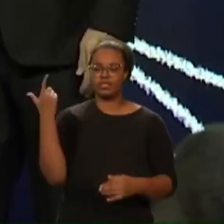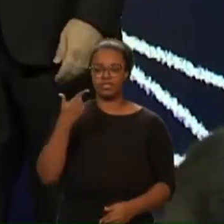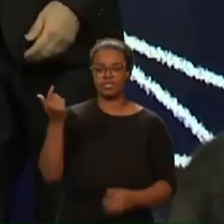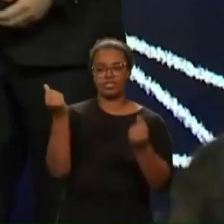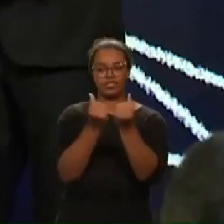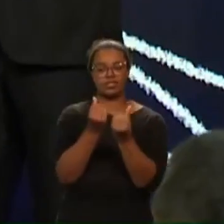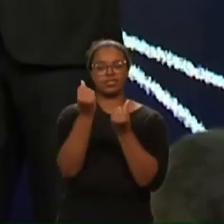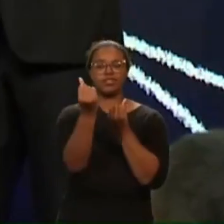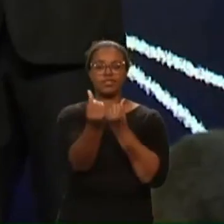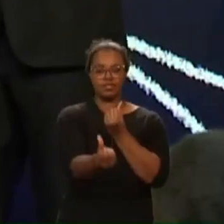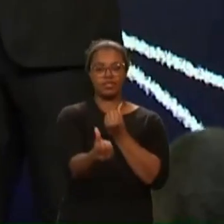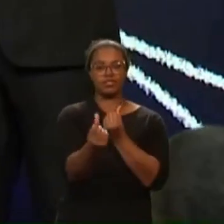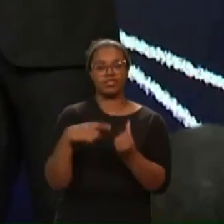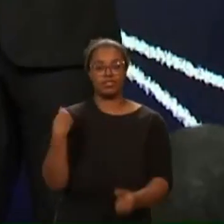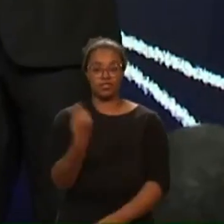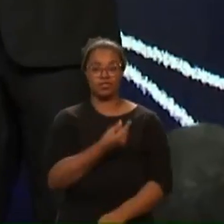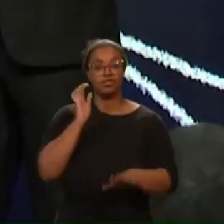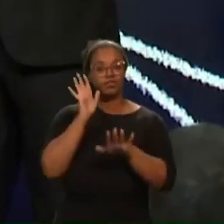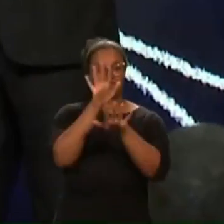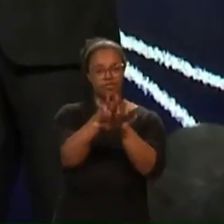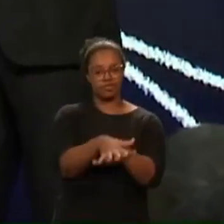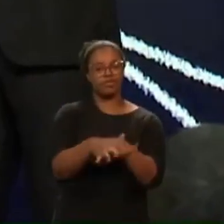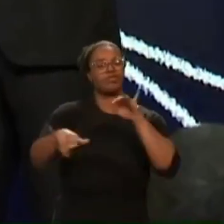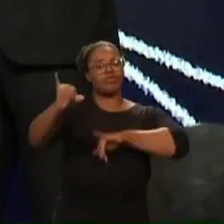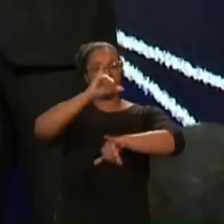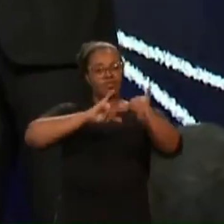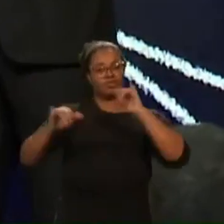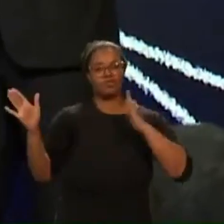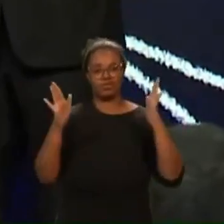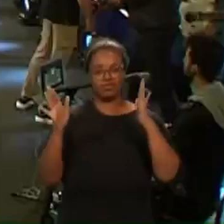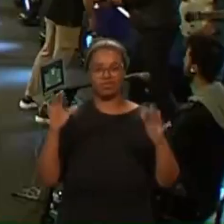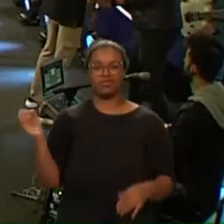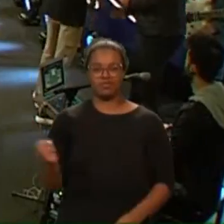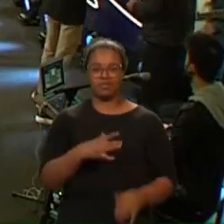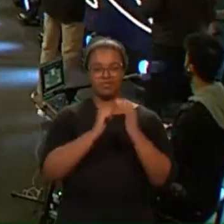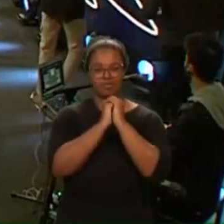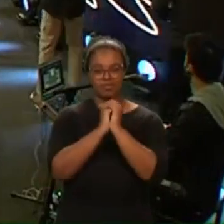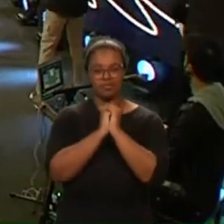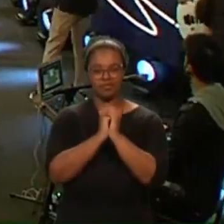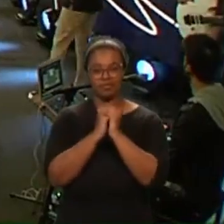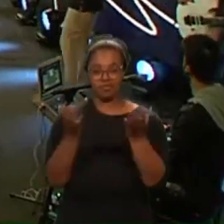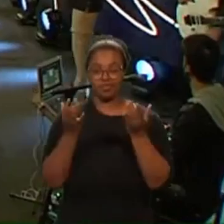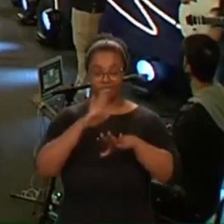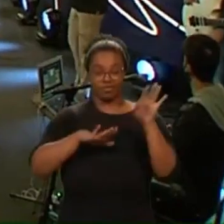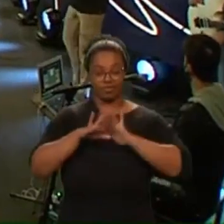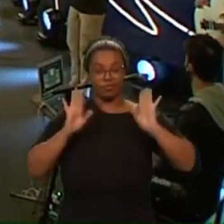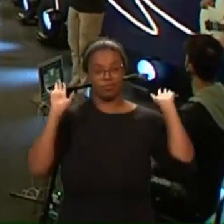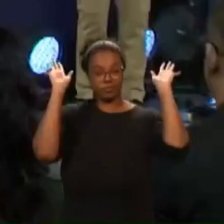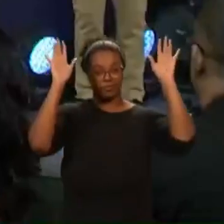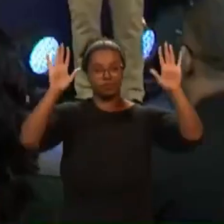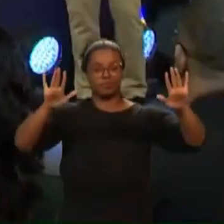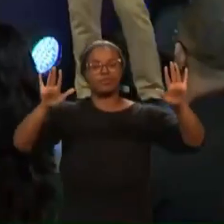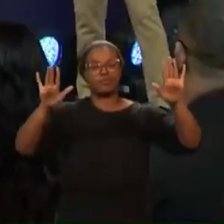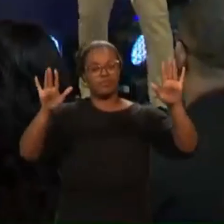poderíamos deixar de ordená-los de ungi a esse novo tempo Amém eu queria que você estendesse a suas mãos